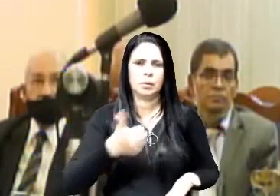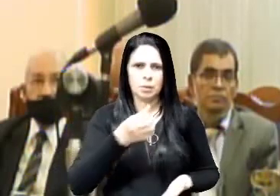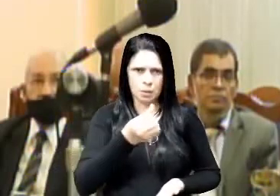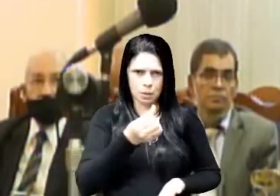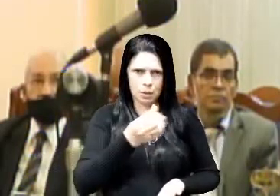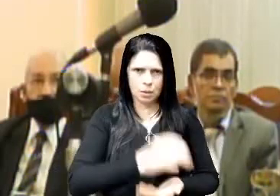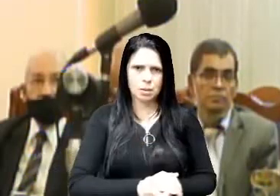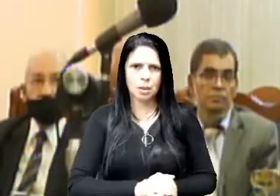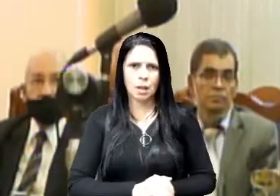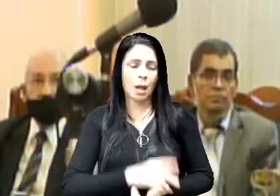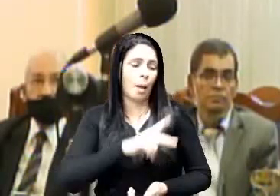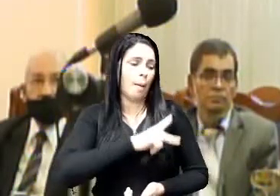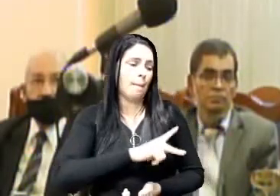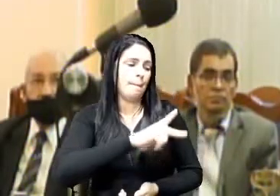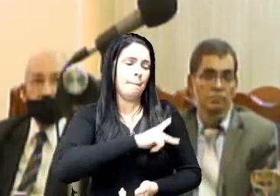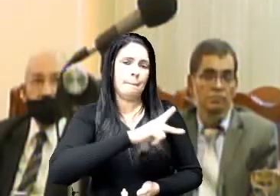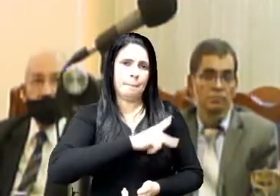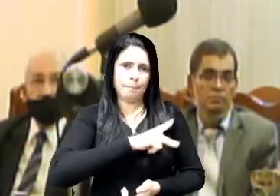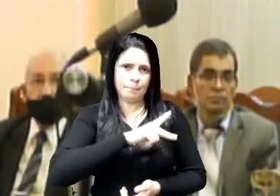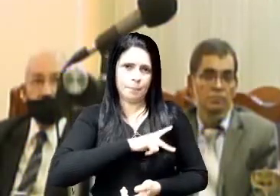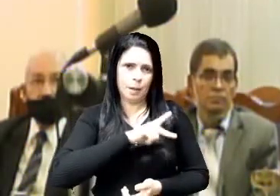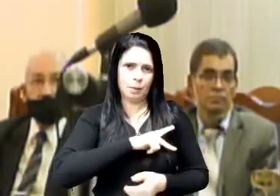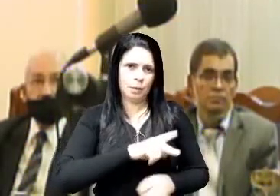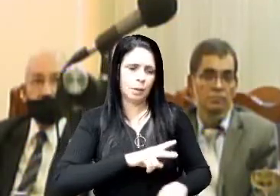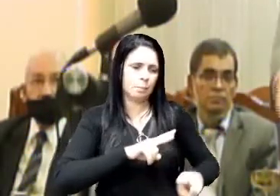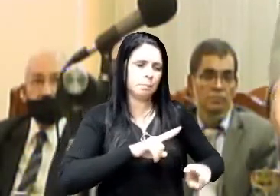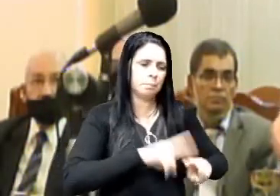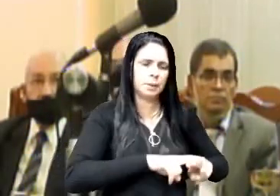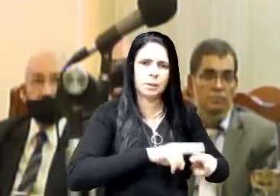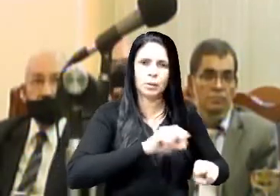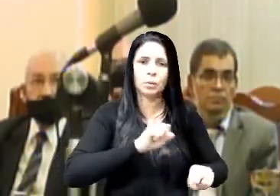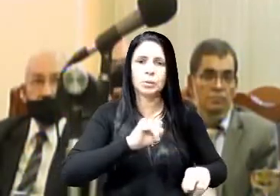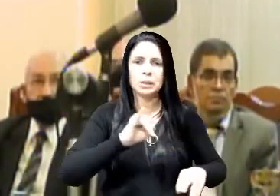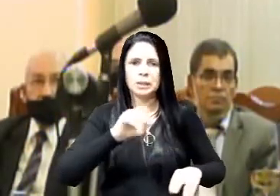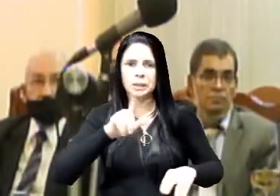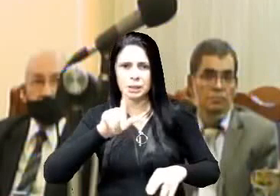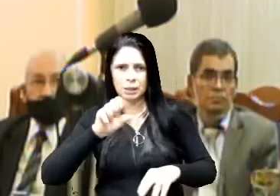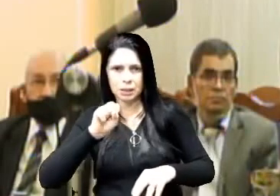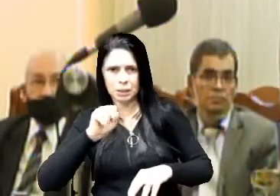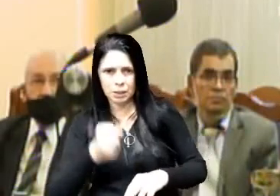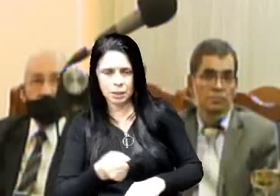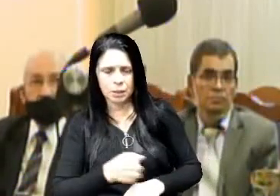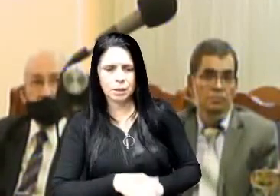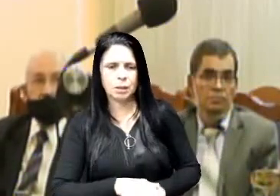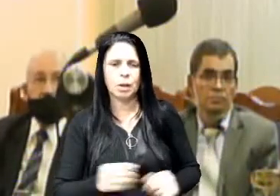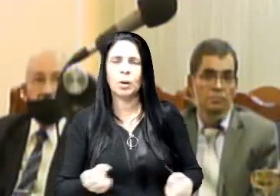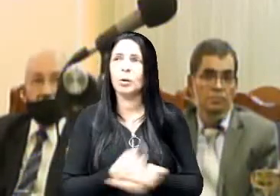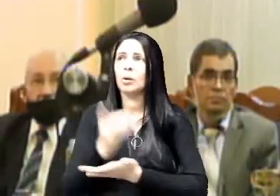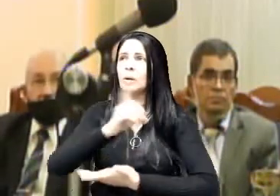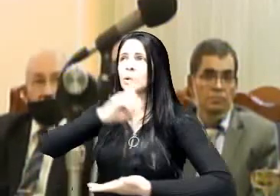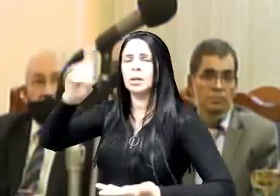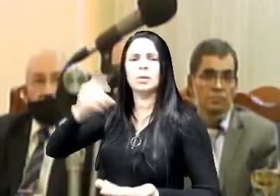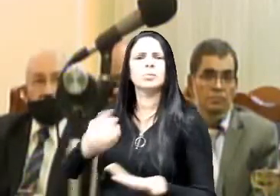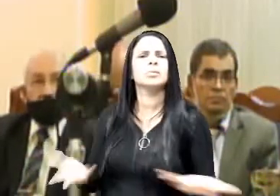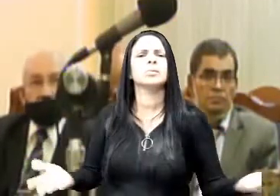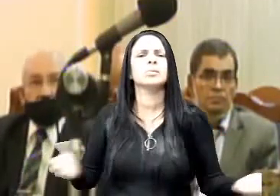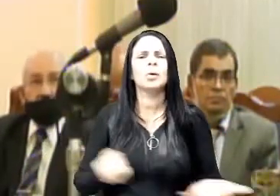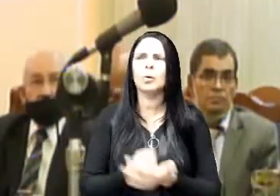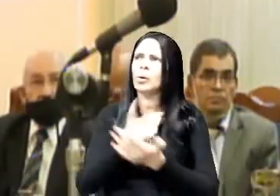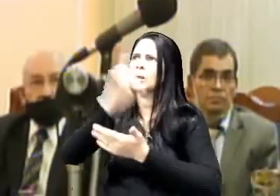Silas. Aleluia. Oh, glória a Deus. Oh, glória a Deus.